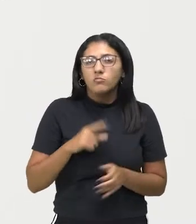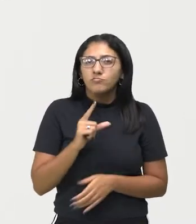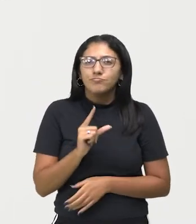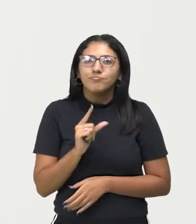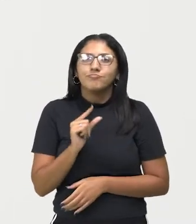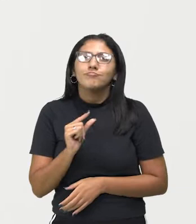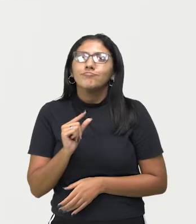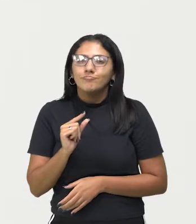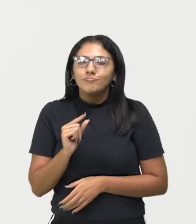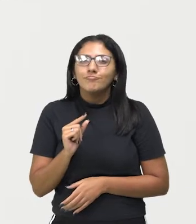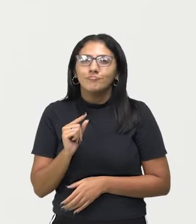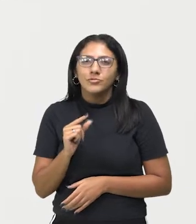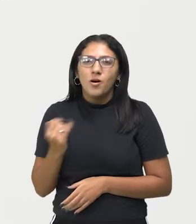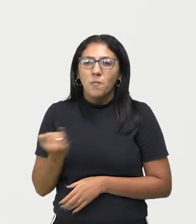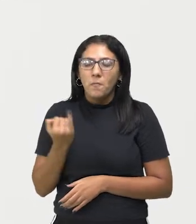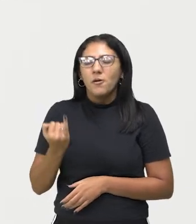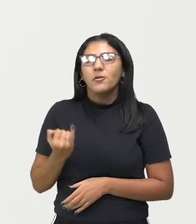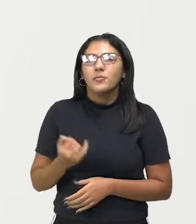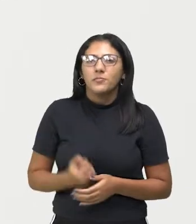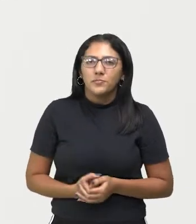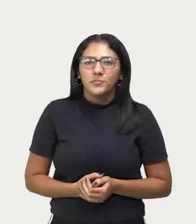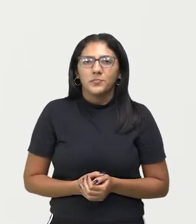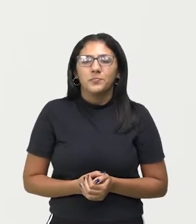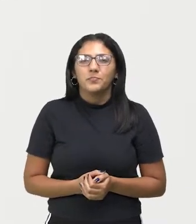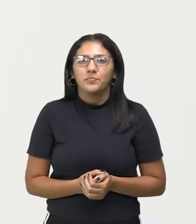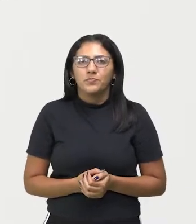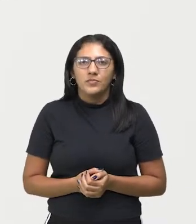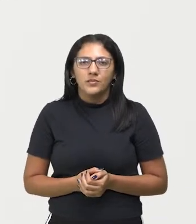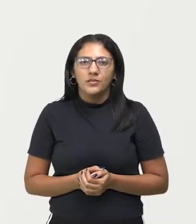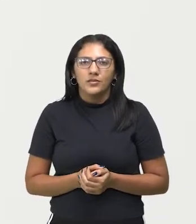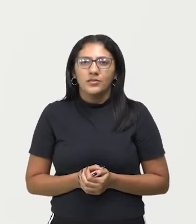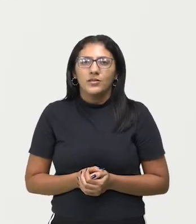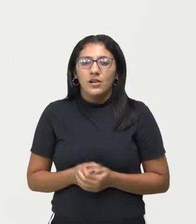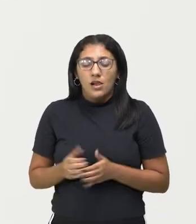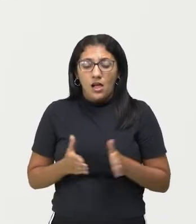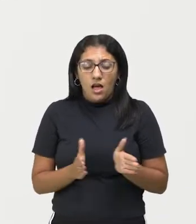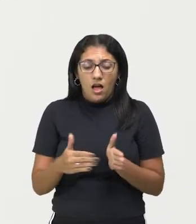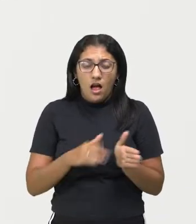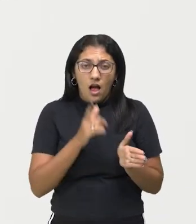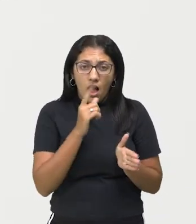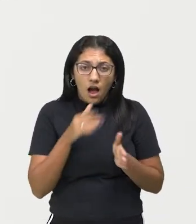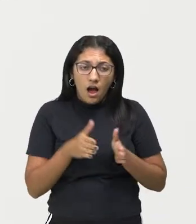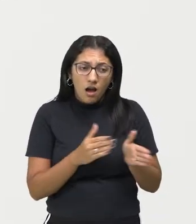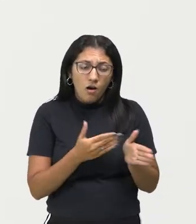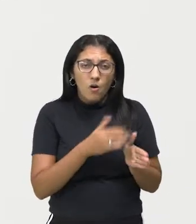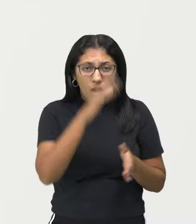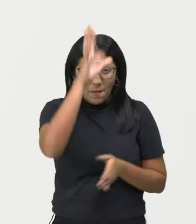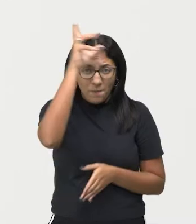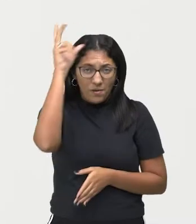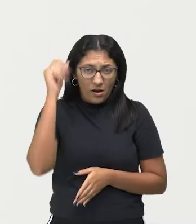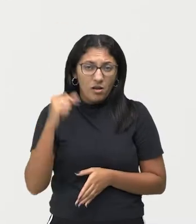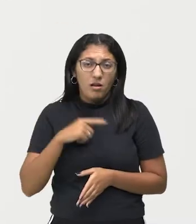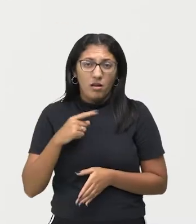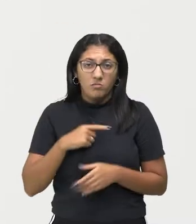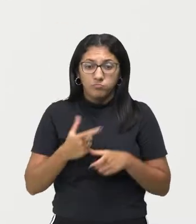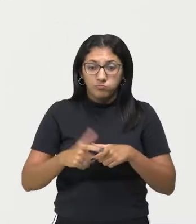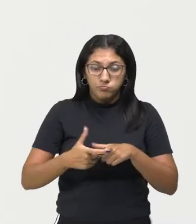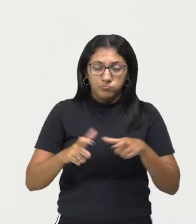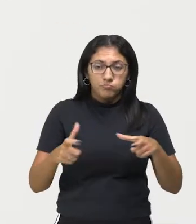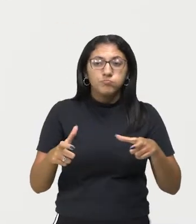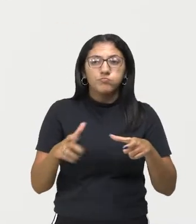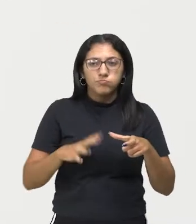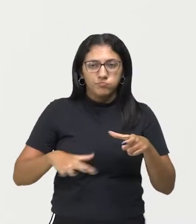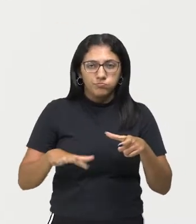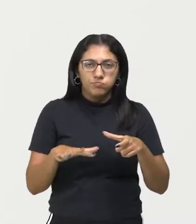potencial hidrelétrico nessa região. O rio Amazonas ele vai ser o maior rio da bacia hidrográfica, tanto é que é por isso que tem esse